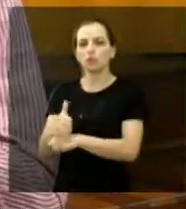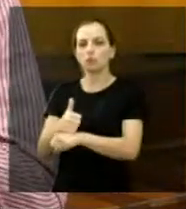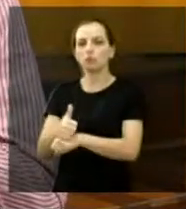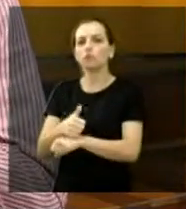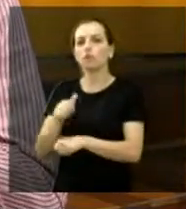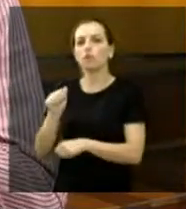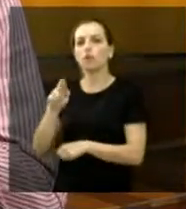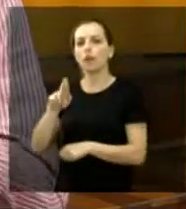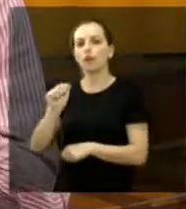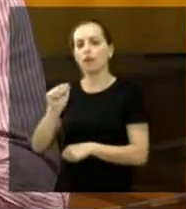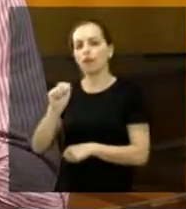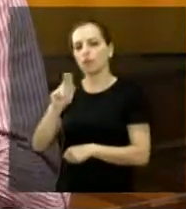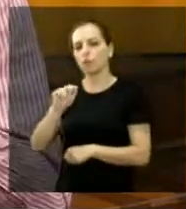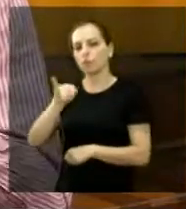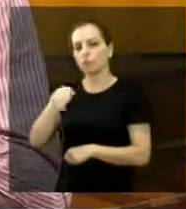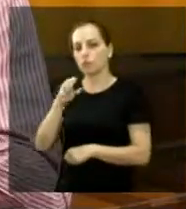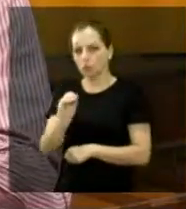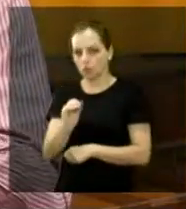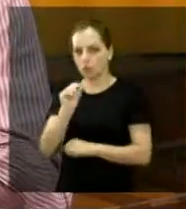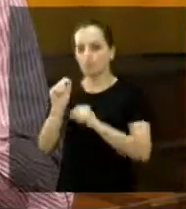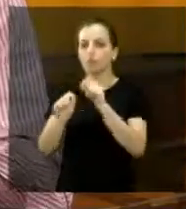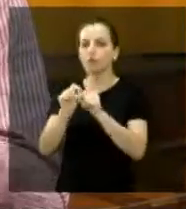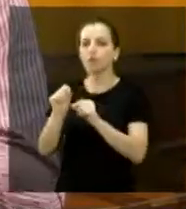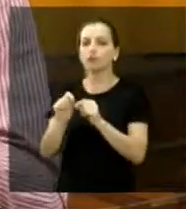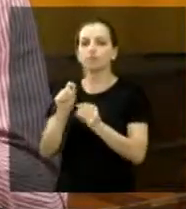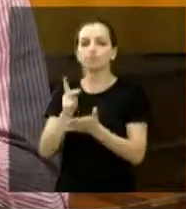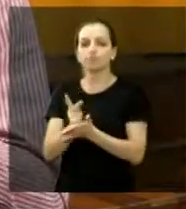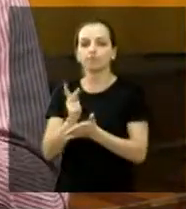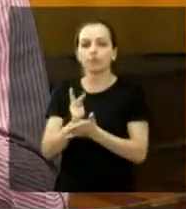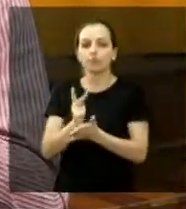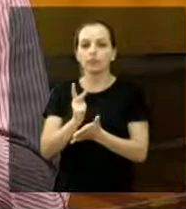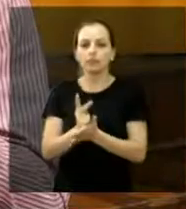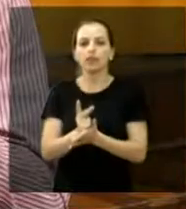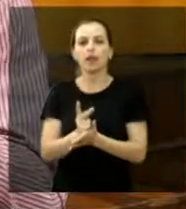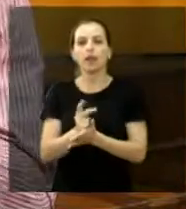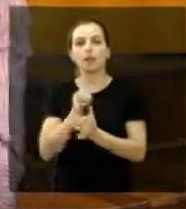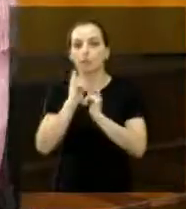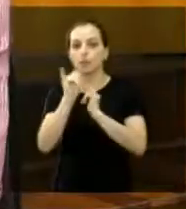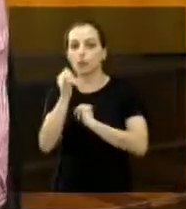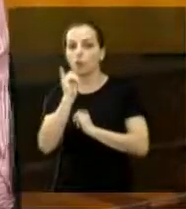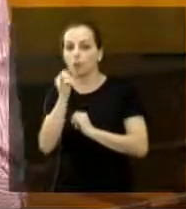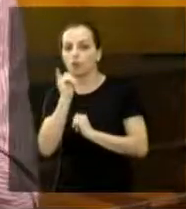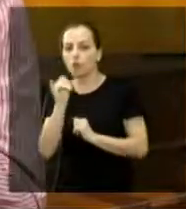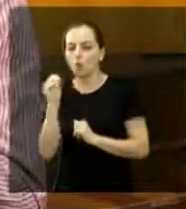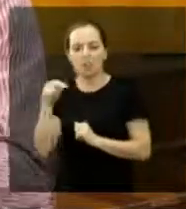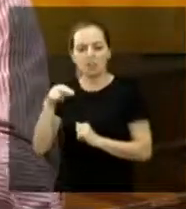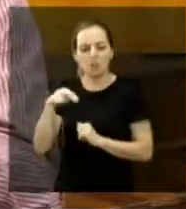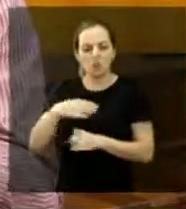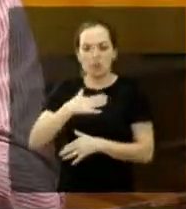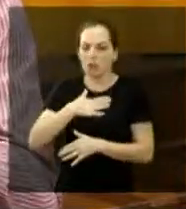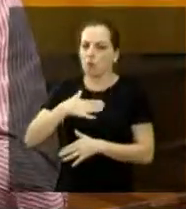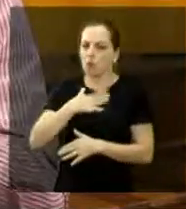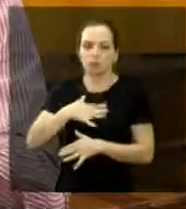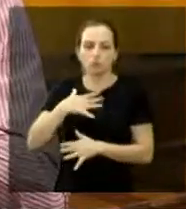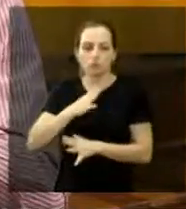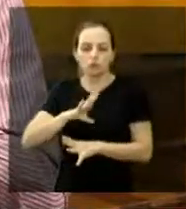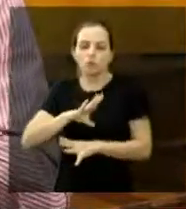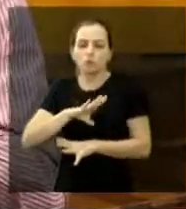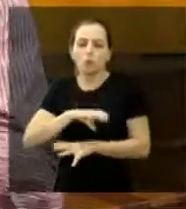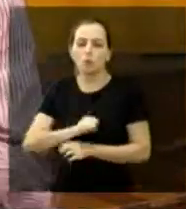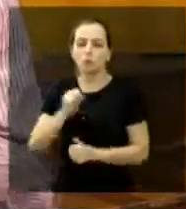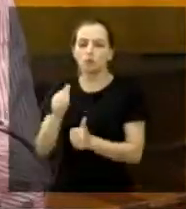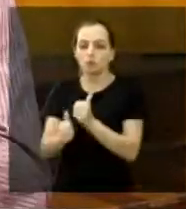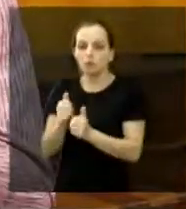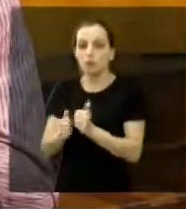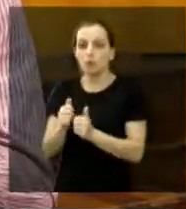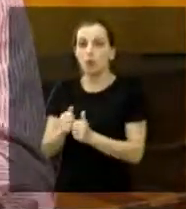Araújo. Aí ele falou, mas sabe, e o Araújo, ele sempre foi um bom narrador, mas ele não foi assim, gamado por narrar futebol, ele narrava mais ou menos na marra, não